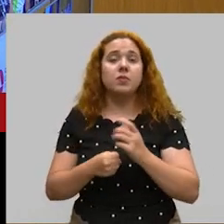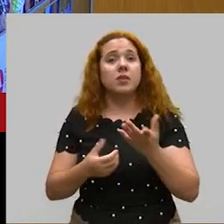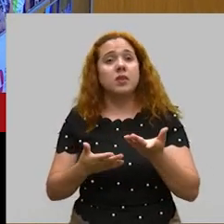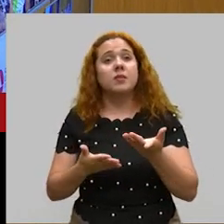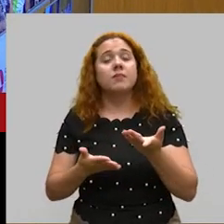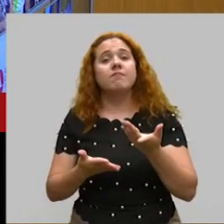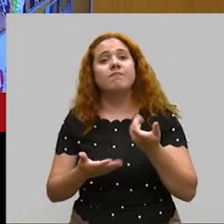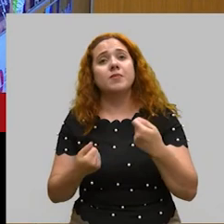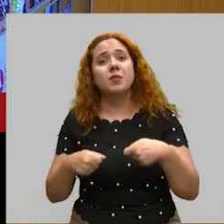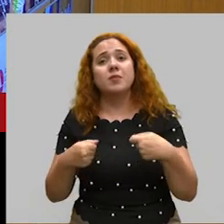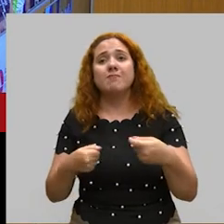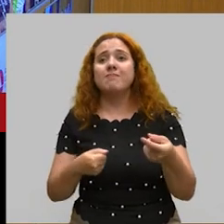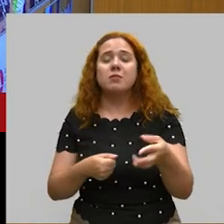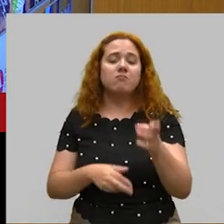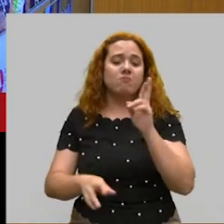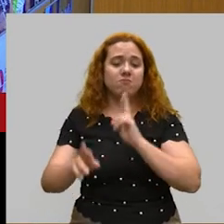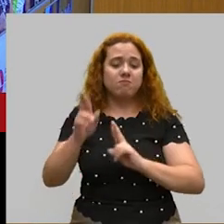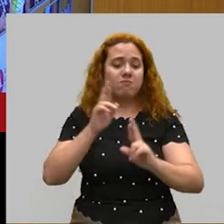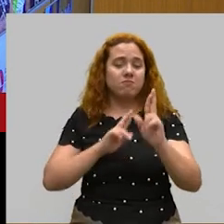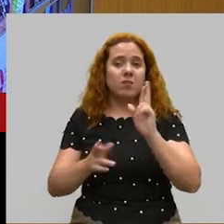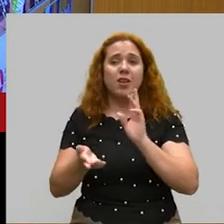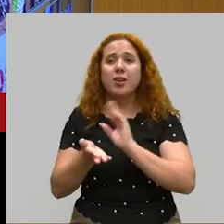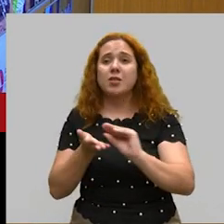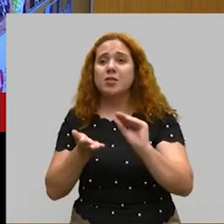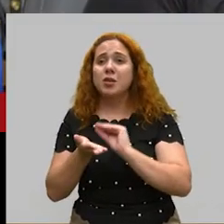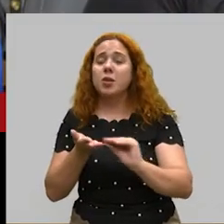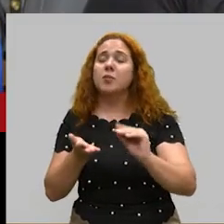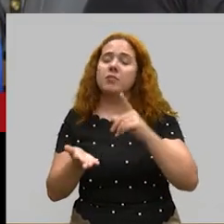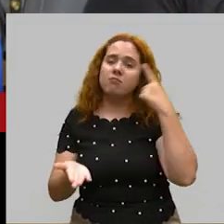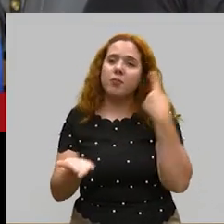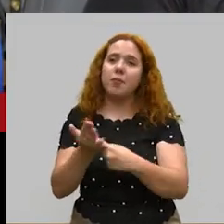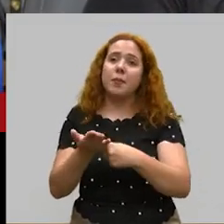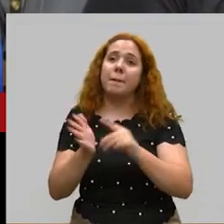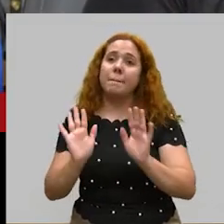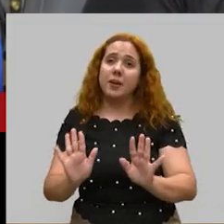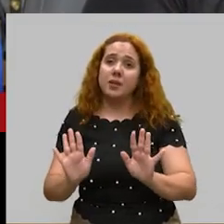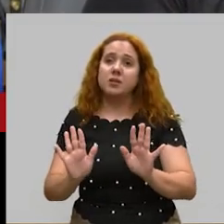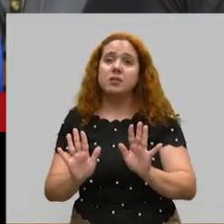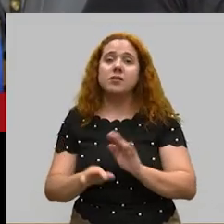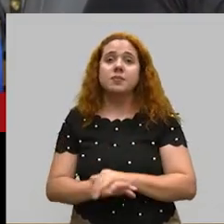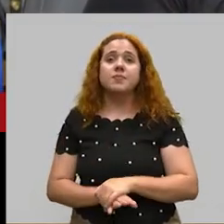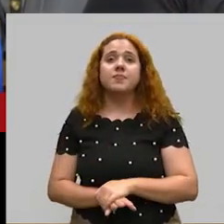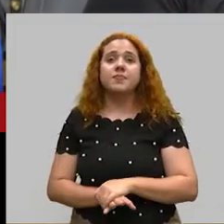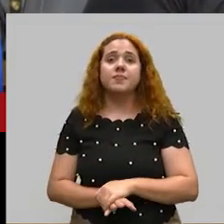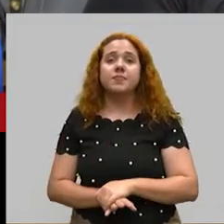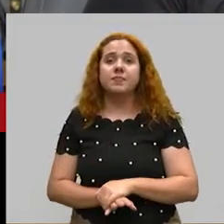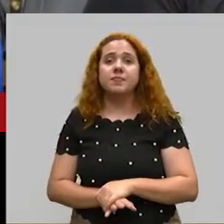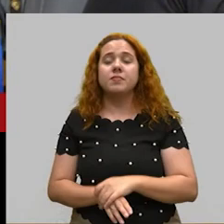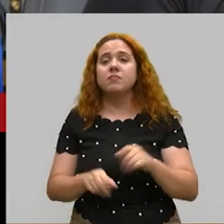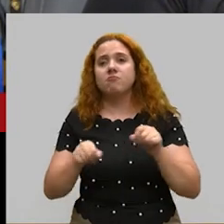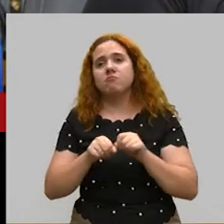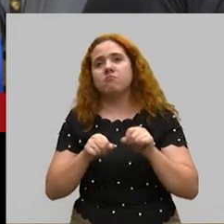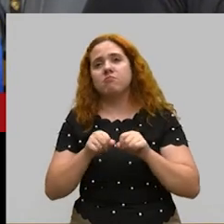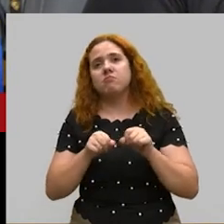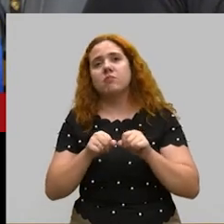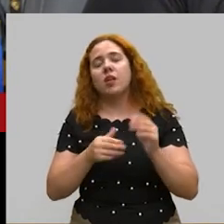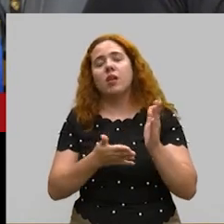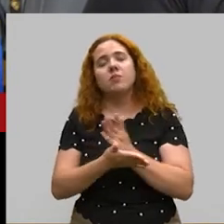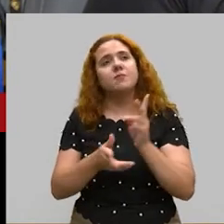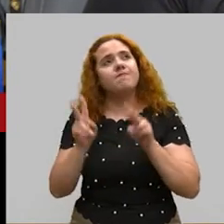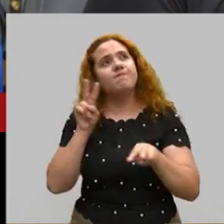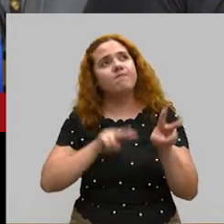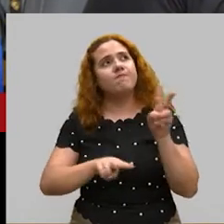vocês vêm trazendo e o secretário se comprometeu com ela a partir disso a gente veio fazendo algumas